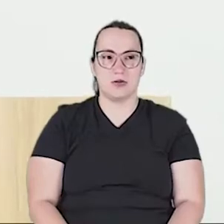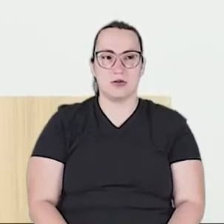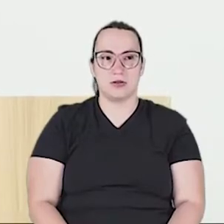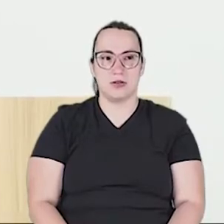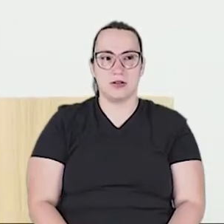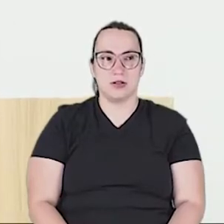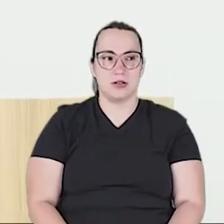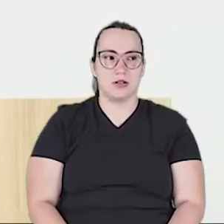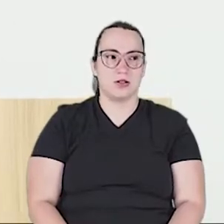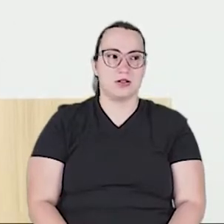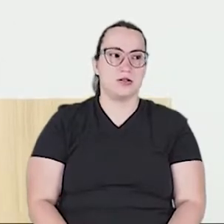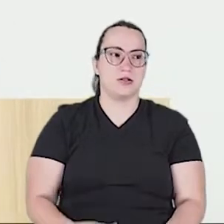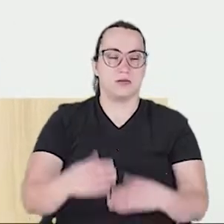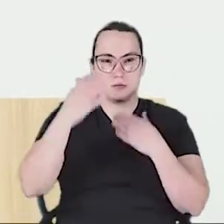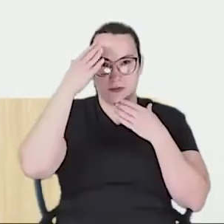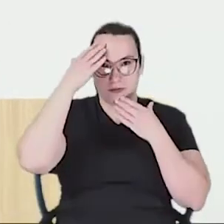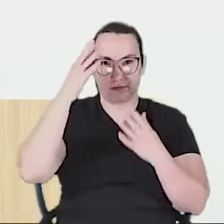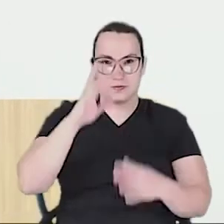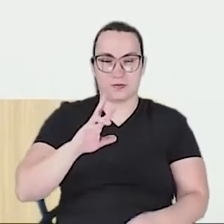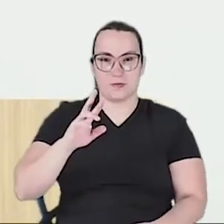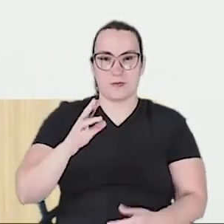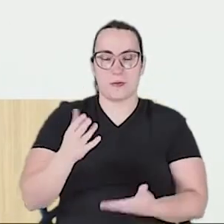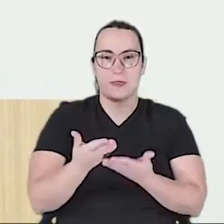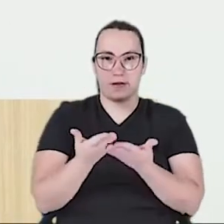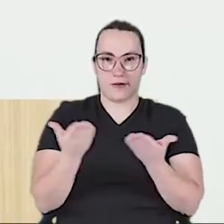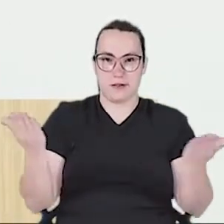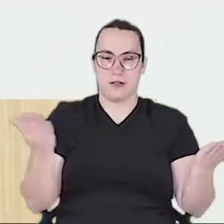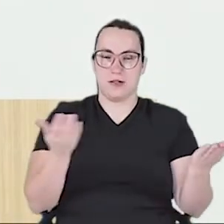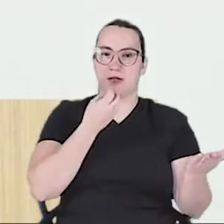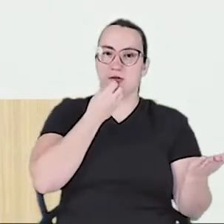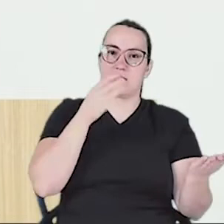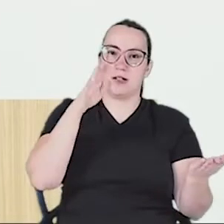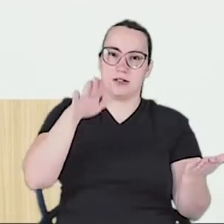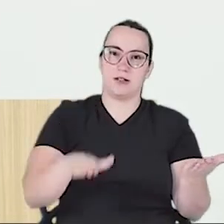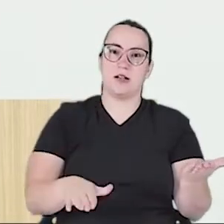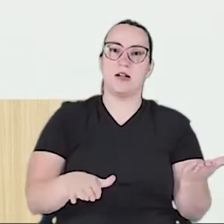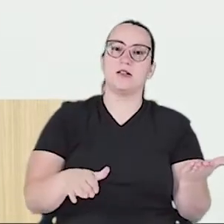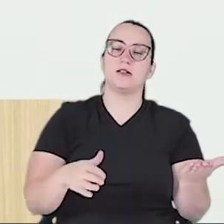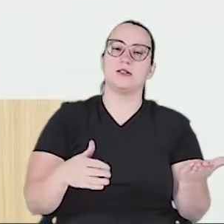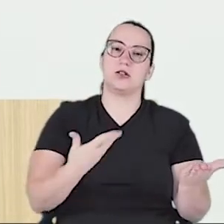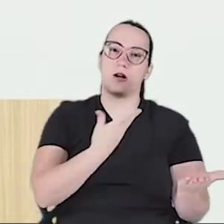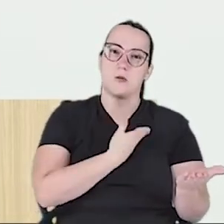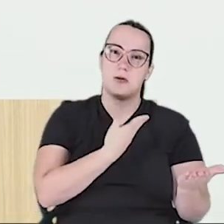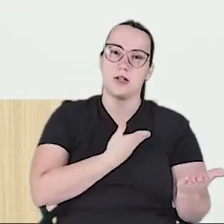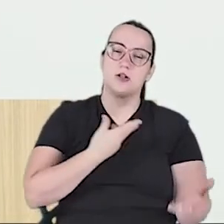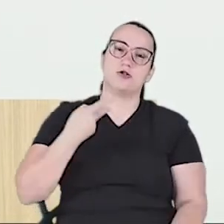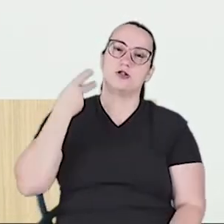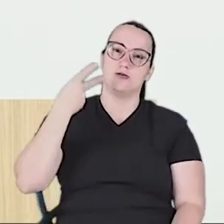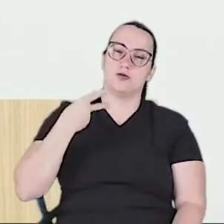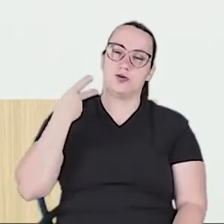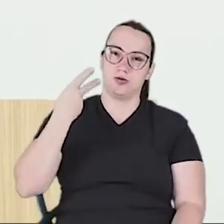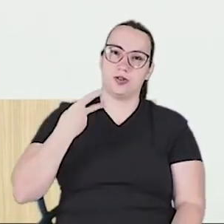Obrigado, Excelência. Boa tarde. Boa tarde, nobres pares, vereadores,